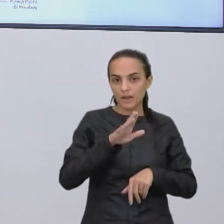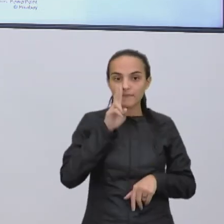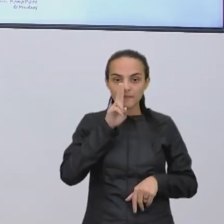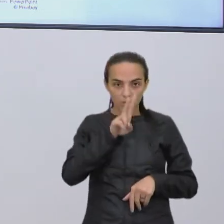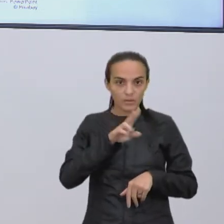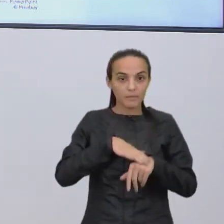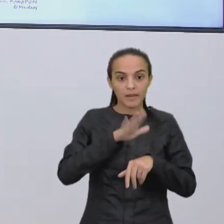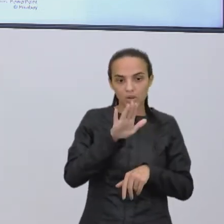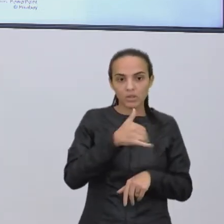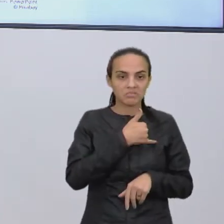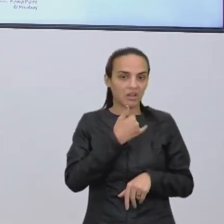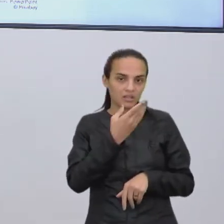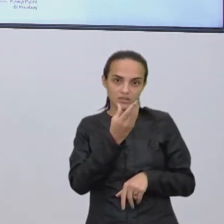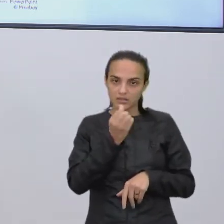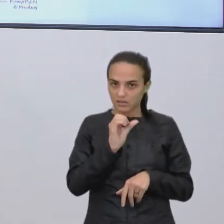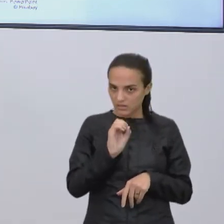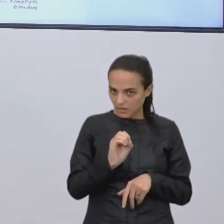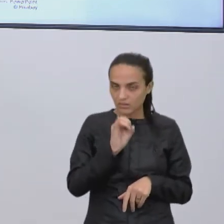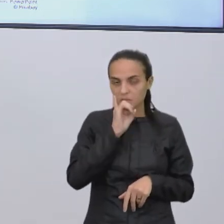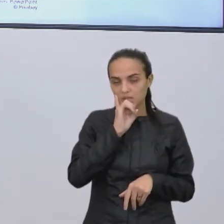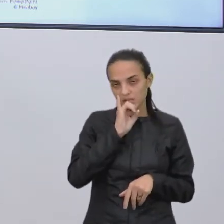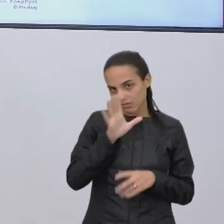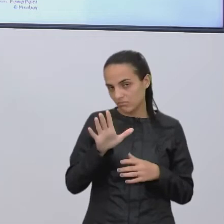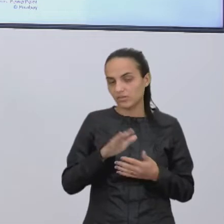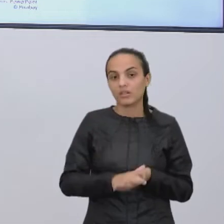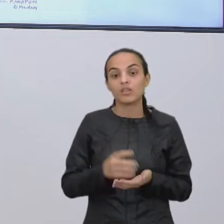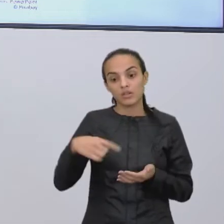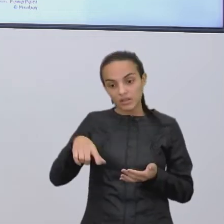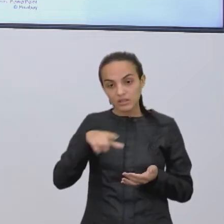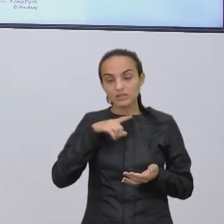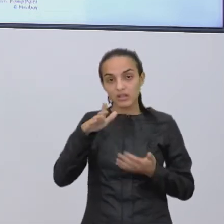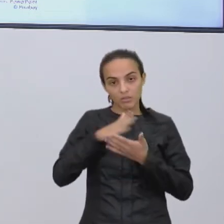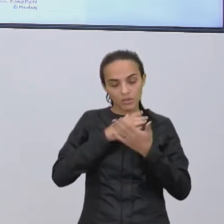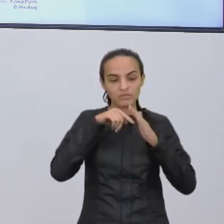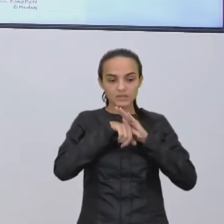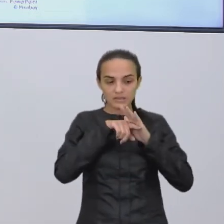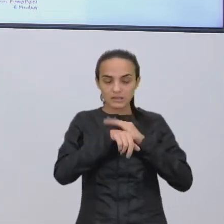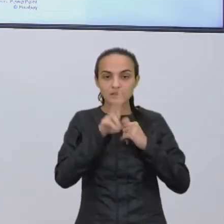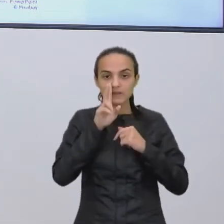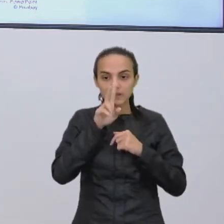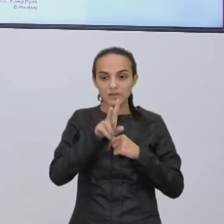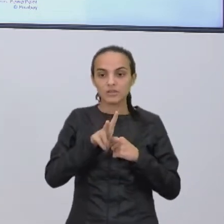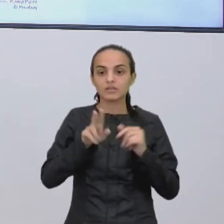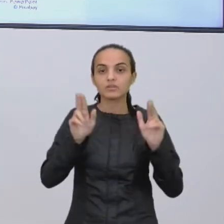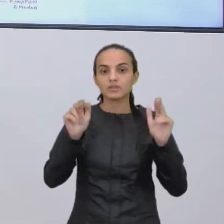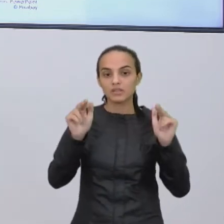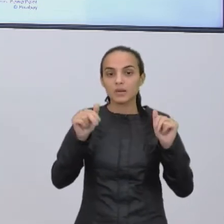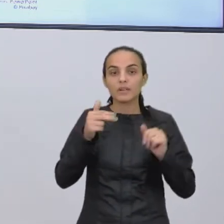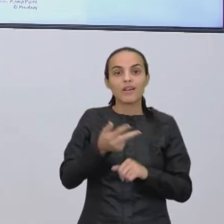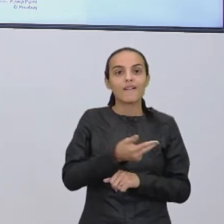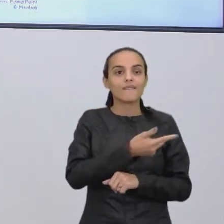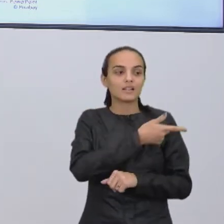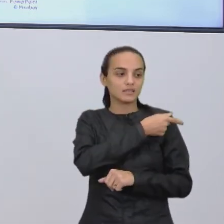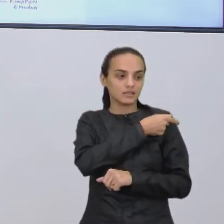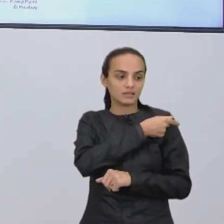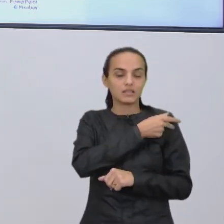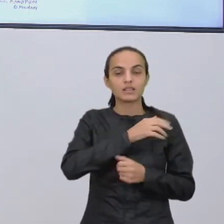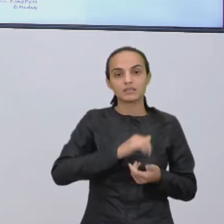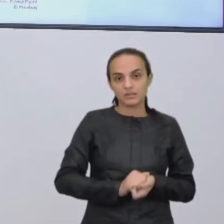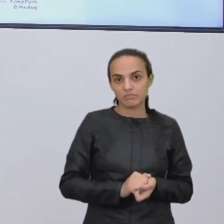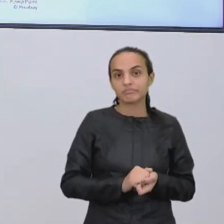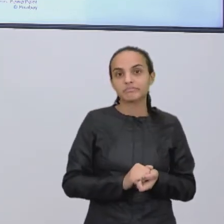60 anos de idade, por exemplo. E aí a gente tem essas pesquisas hoje muito em evidência com a questão da vacinação, né, contra